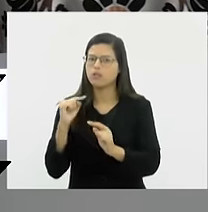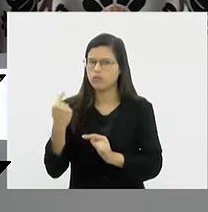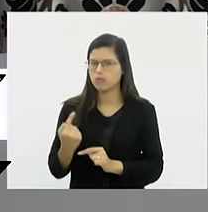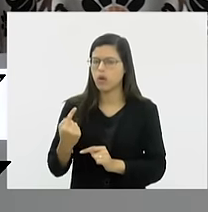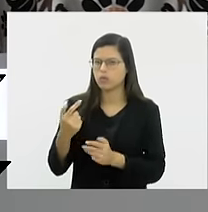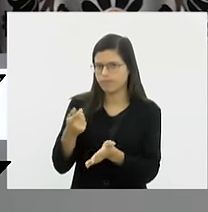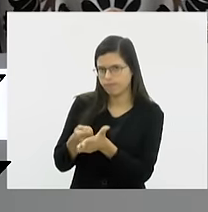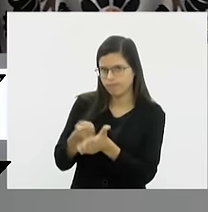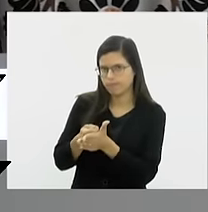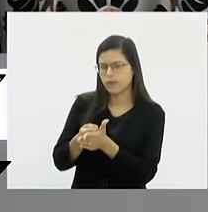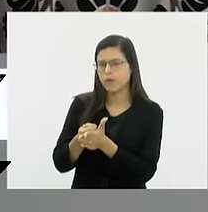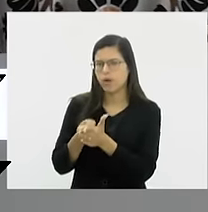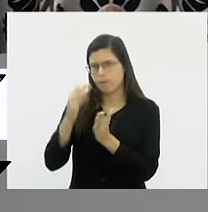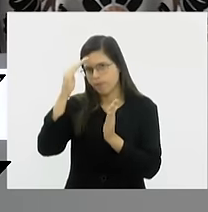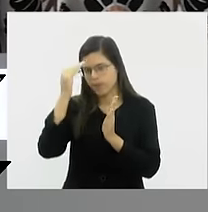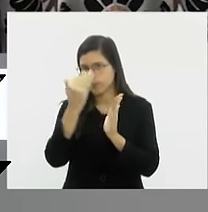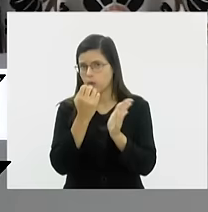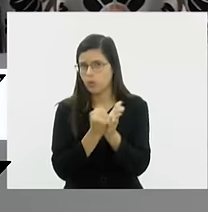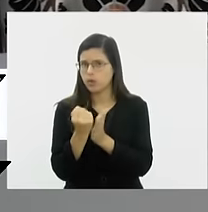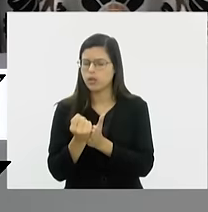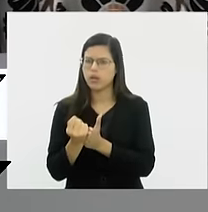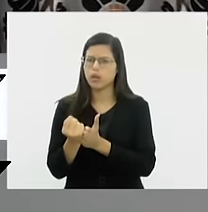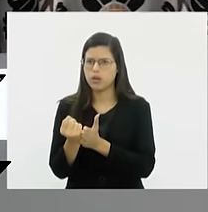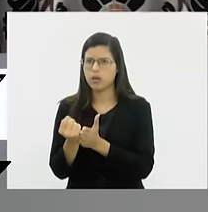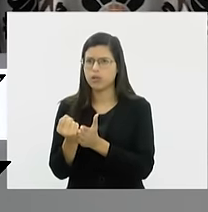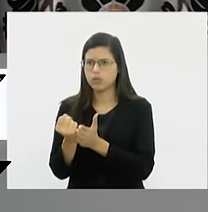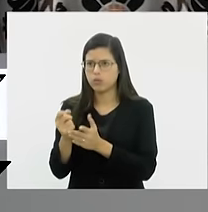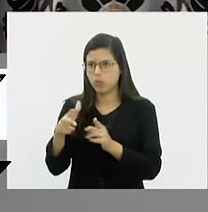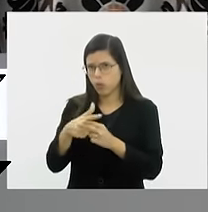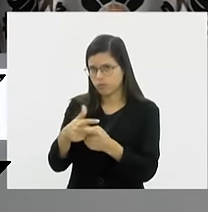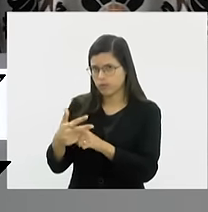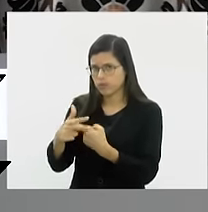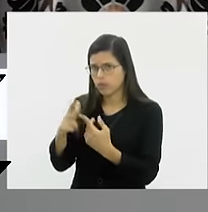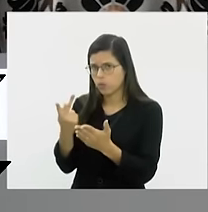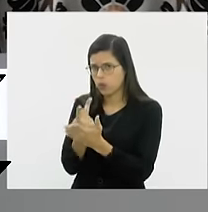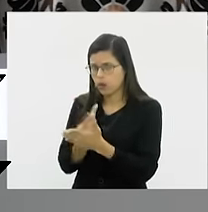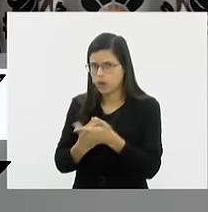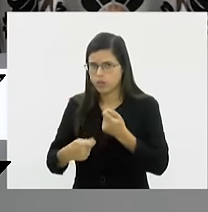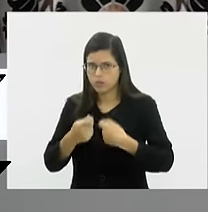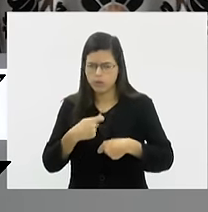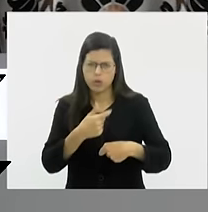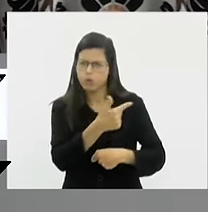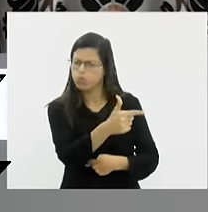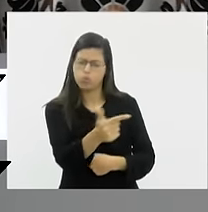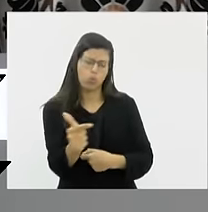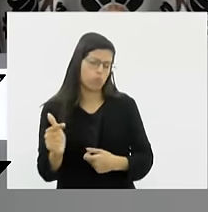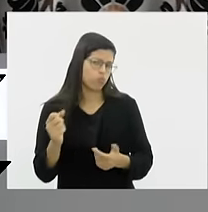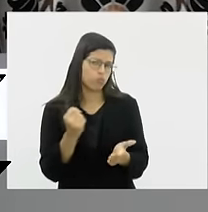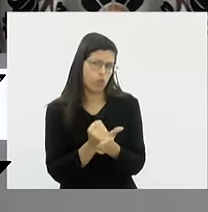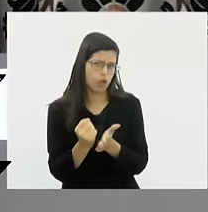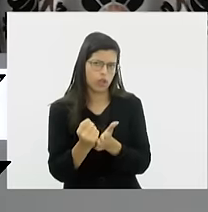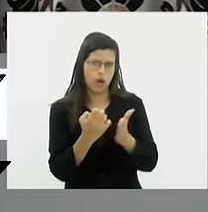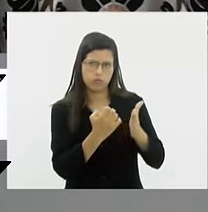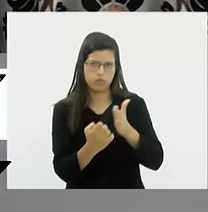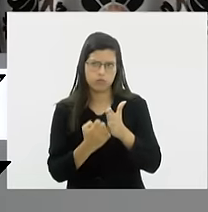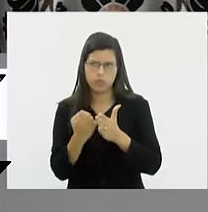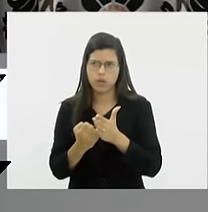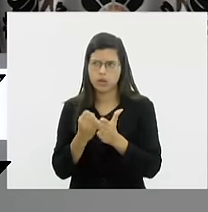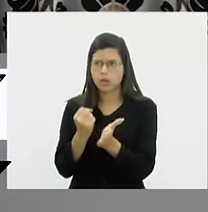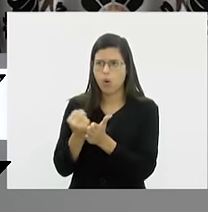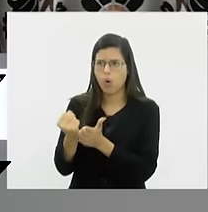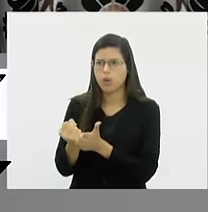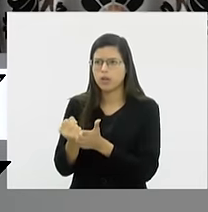contrato, consertando o erro administrativo. Em relação aos outros contratos, por exemplo, contrato